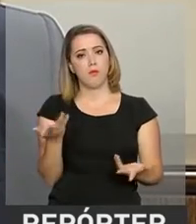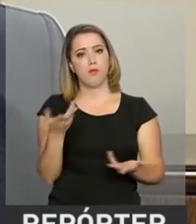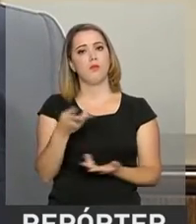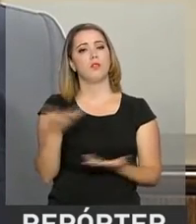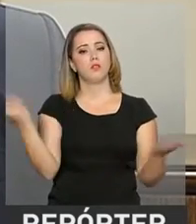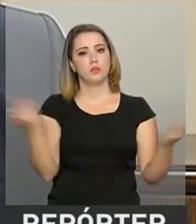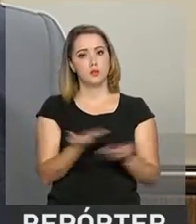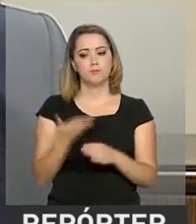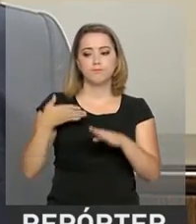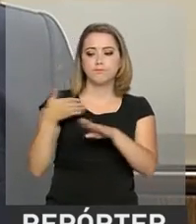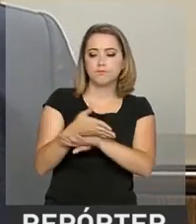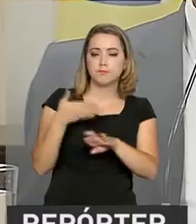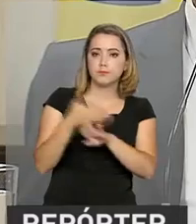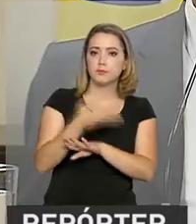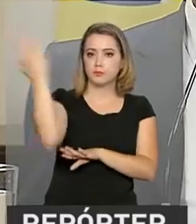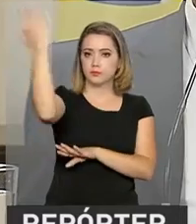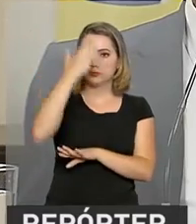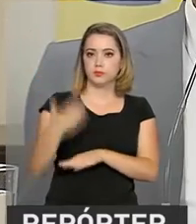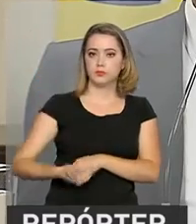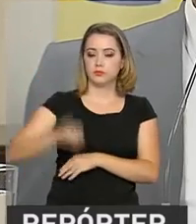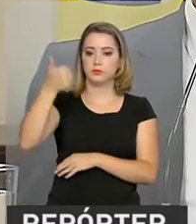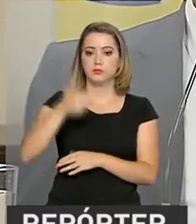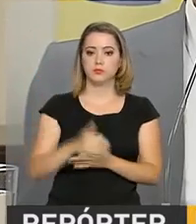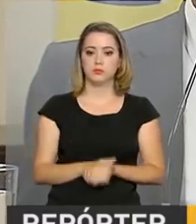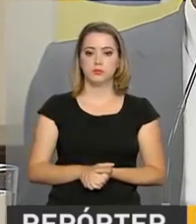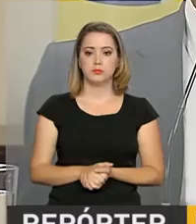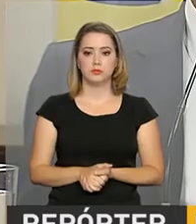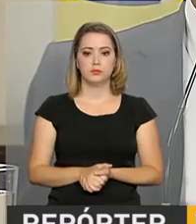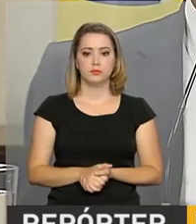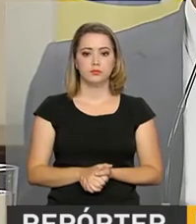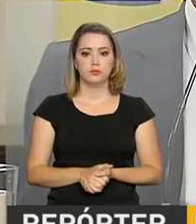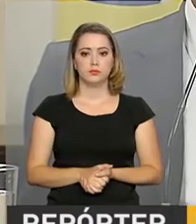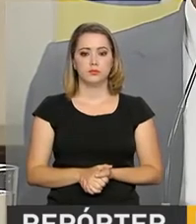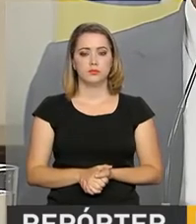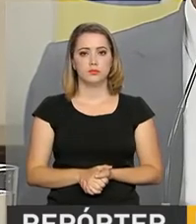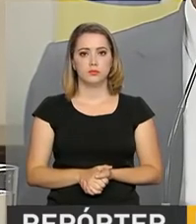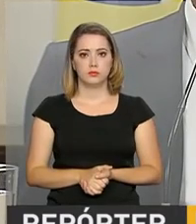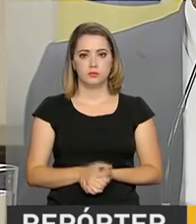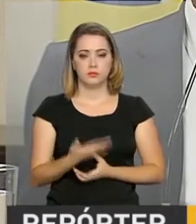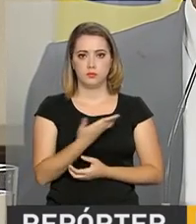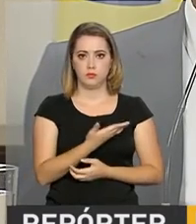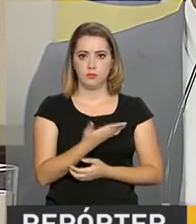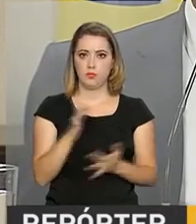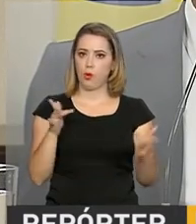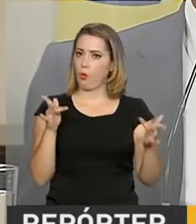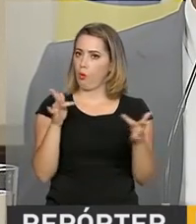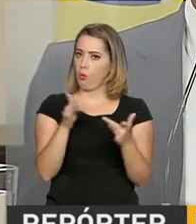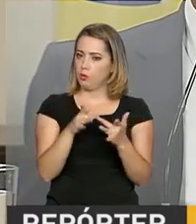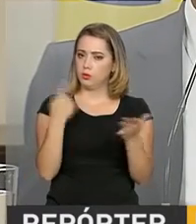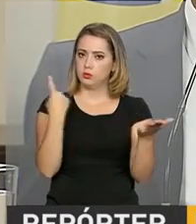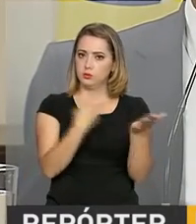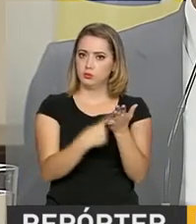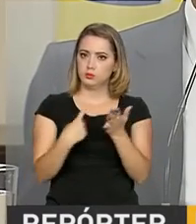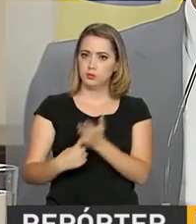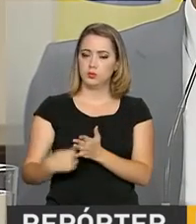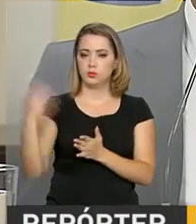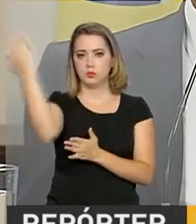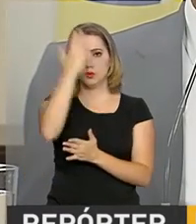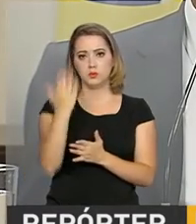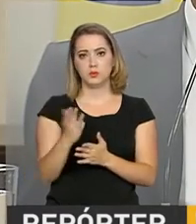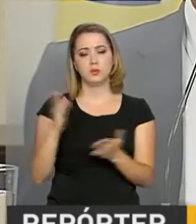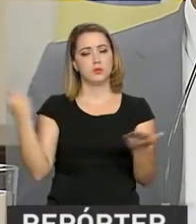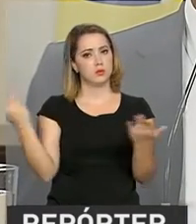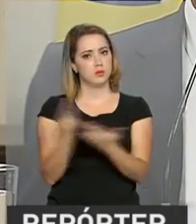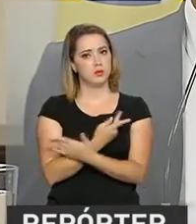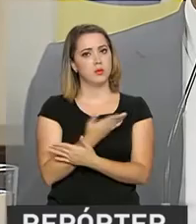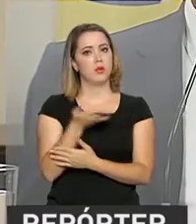vigor com a entrada do brasil o clube de paris também será reforçado com a adesão do brasil que aconteceu logo após entra da coréia do sul no